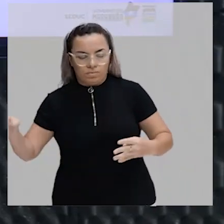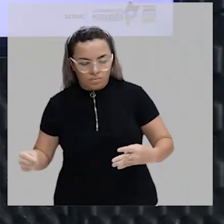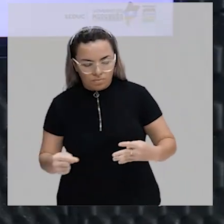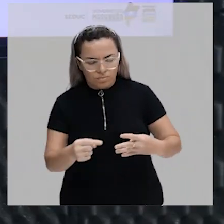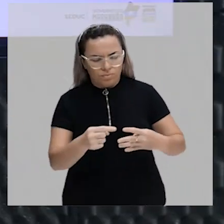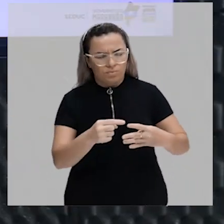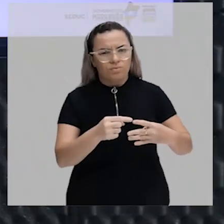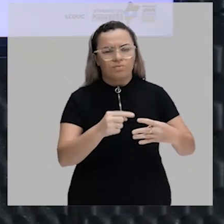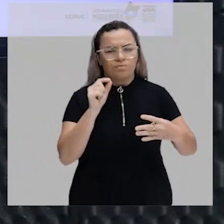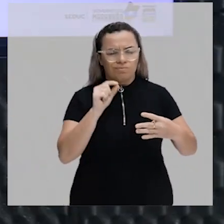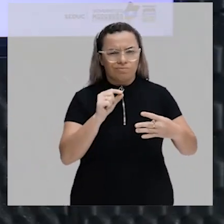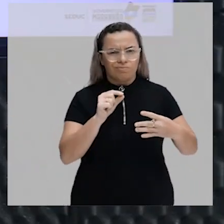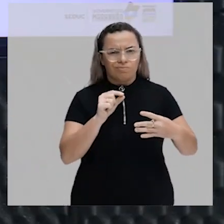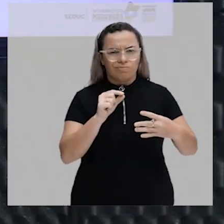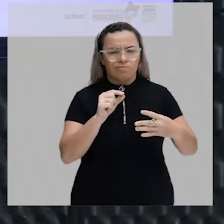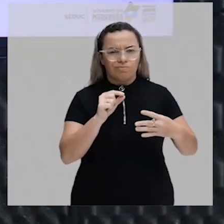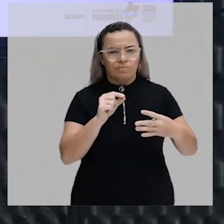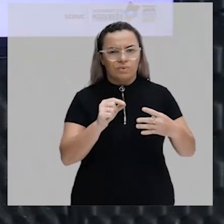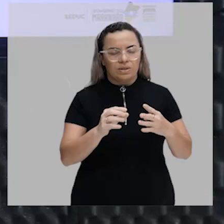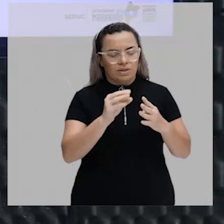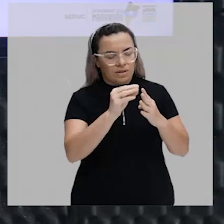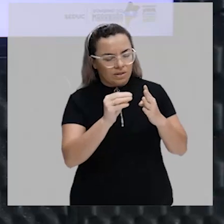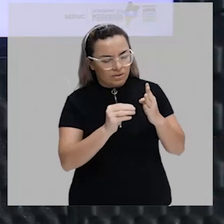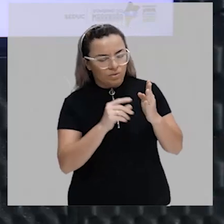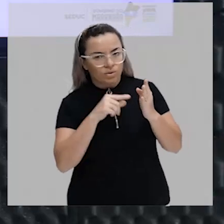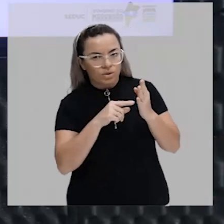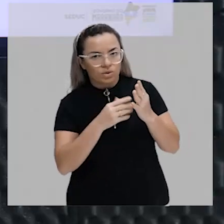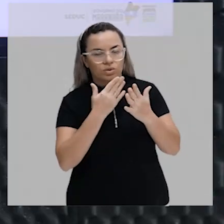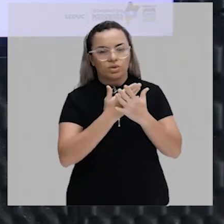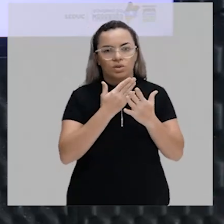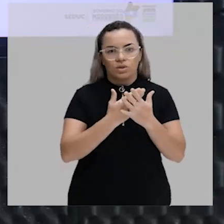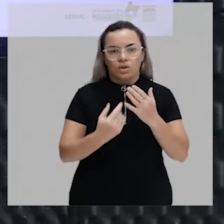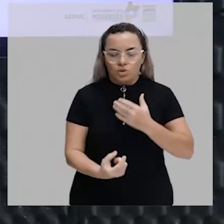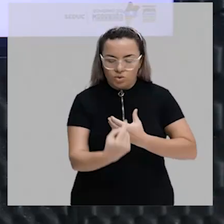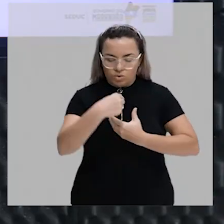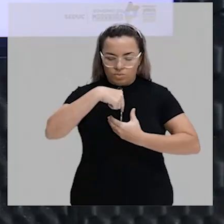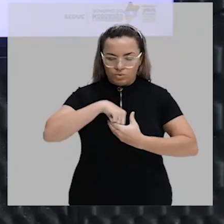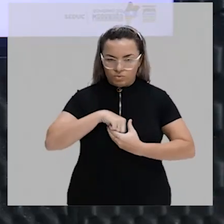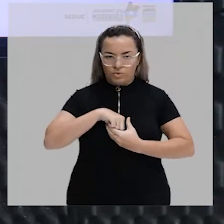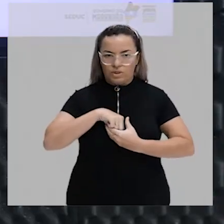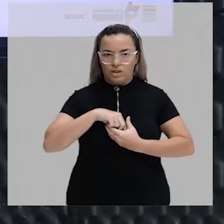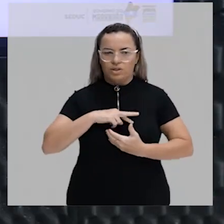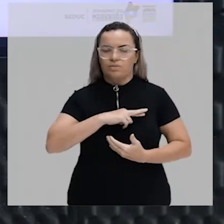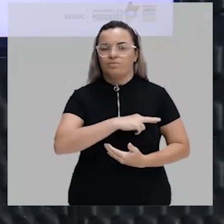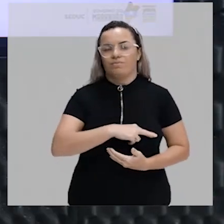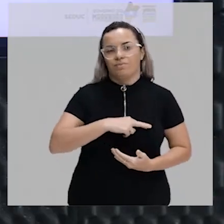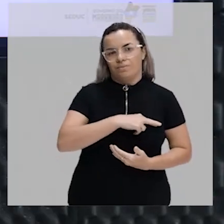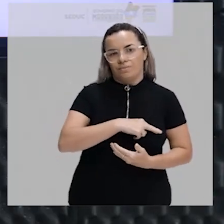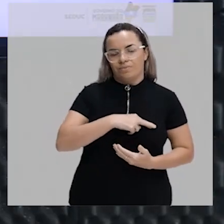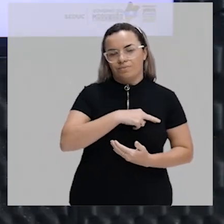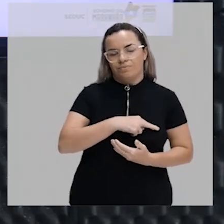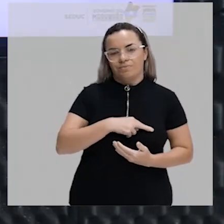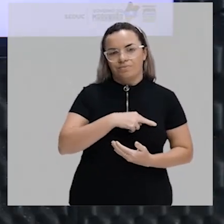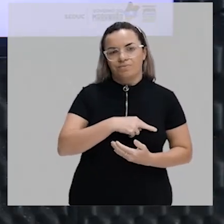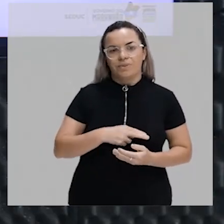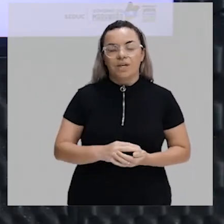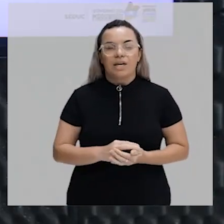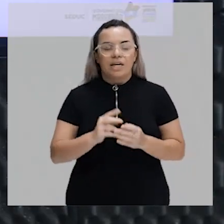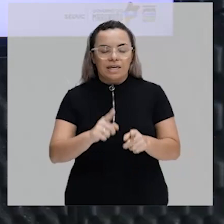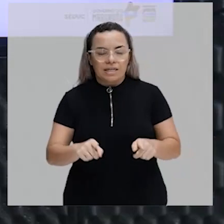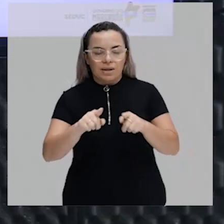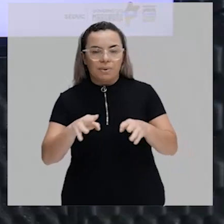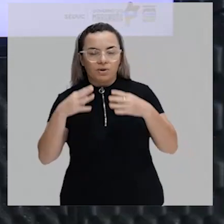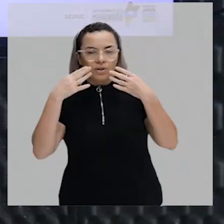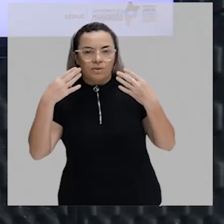traz um pouquinho daquela subjetividade romântica e também um destaque para a segunda geração romântica.